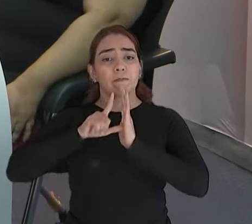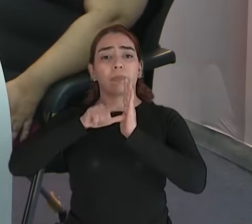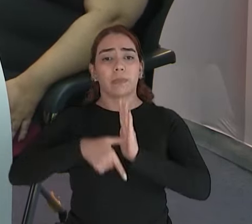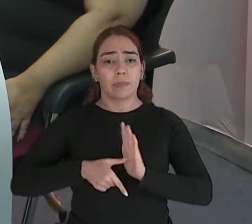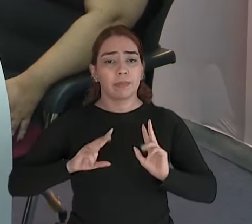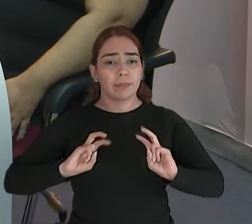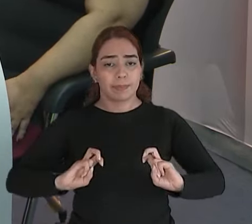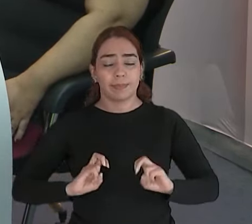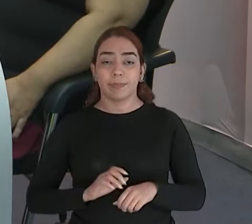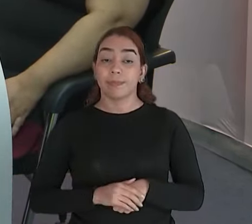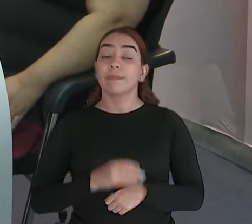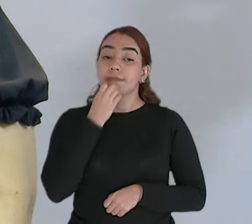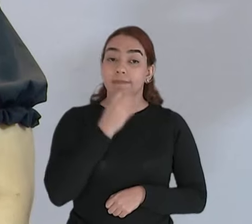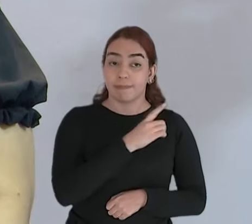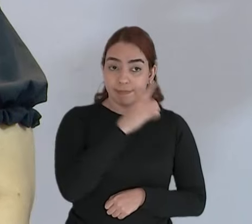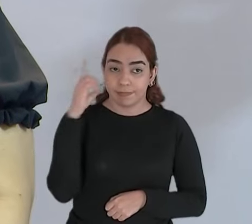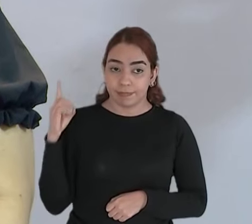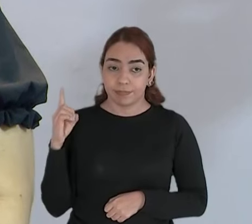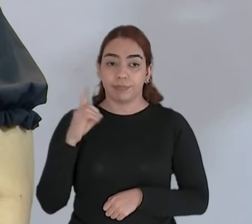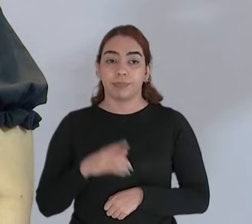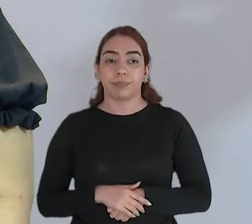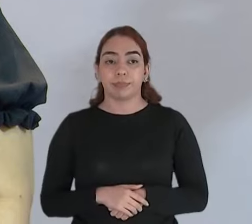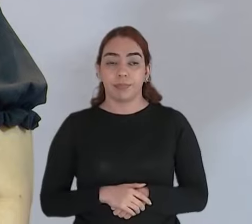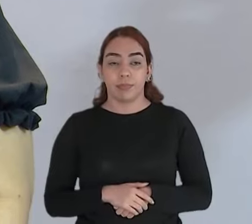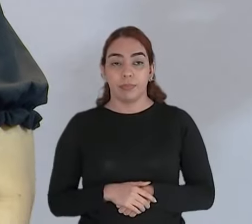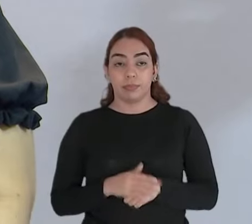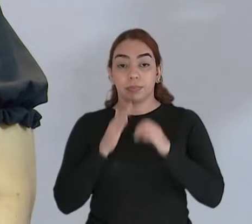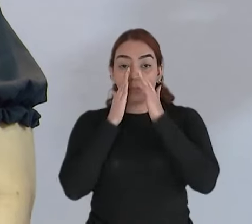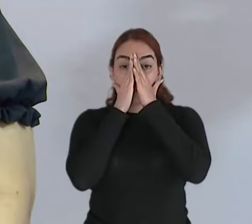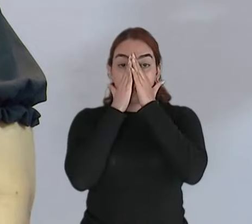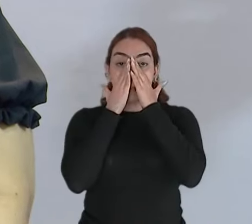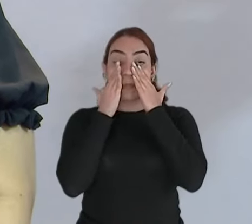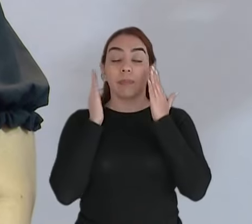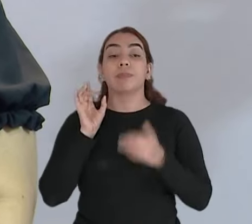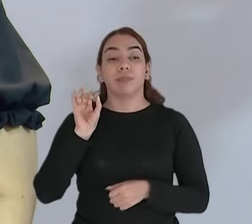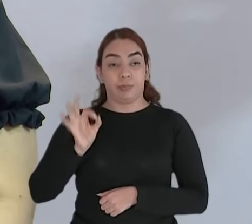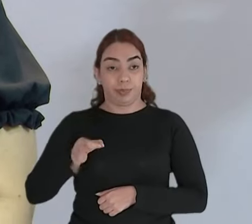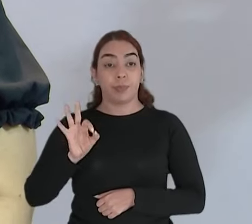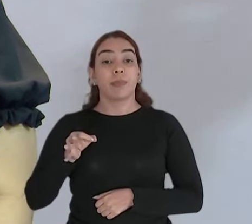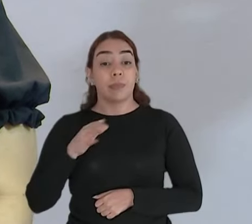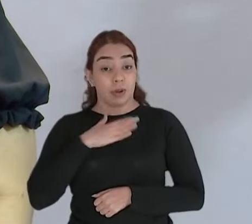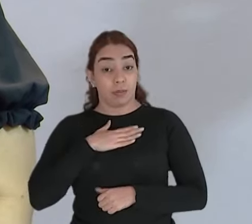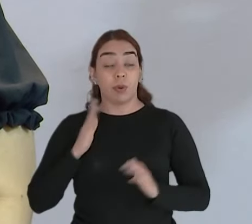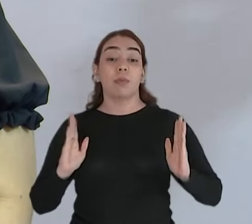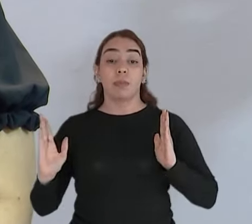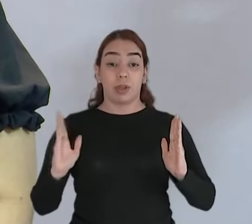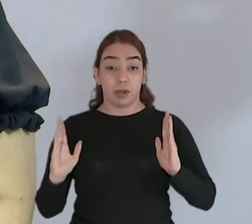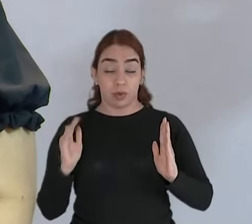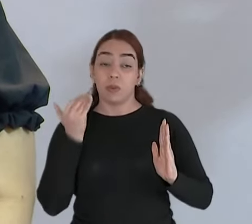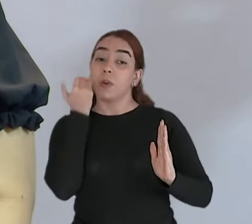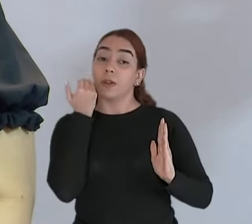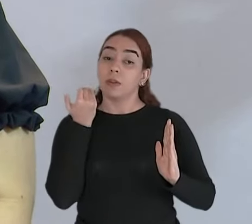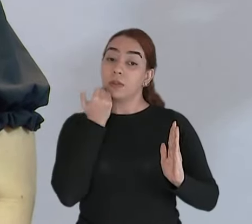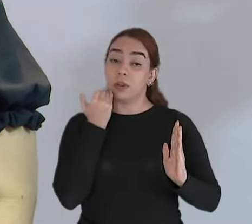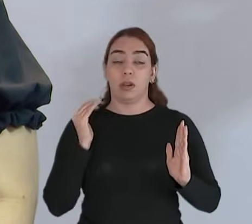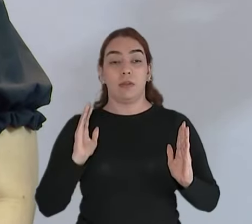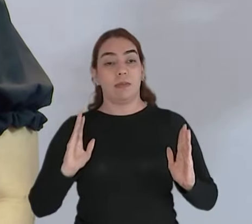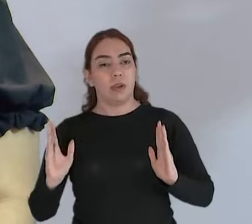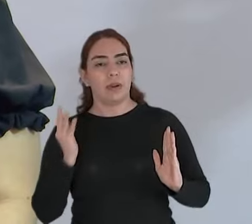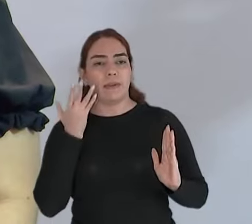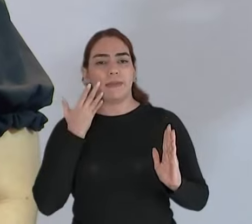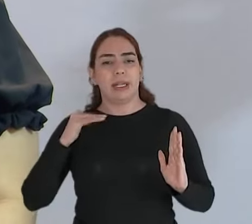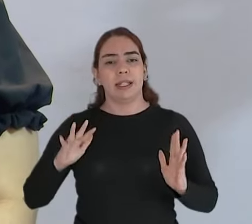todos. Realmente, assim, a minha infância, a minha adolescência, ela foi marcada por momentos